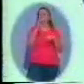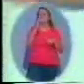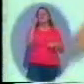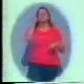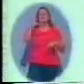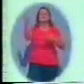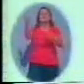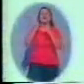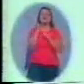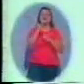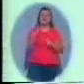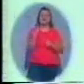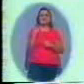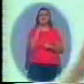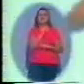fazer com o joio?